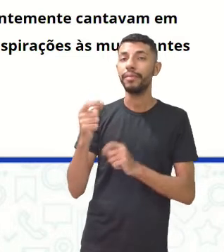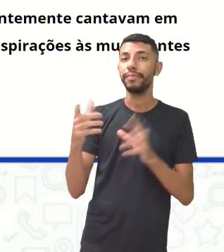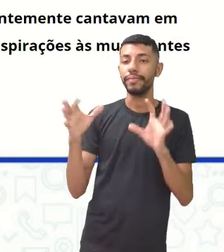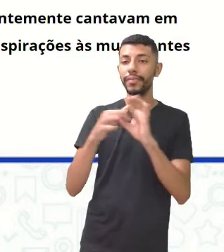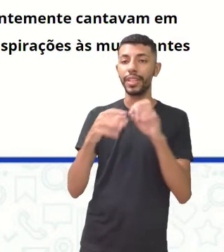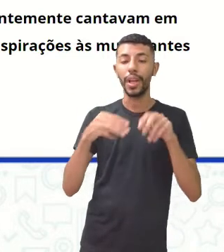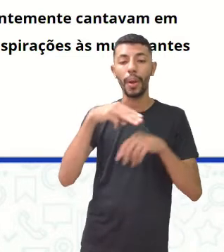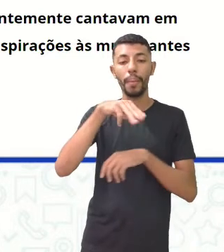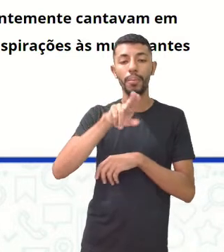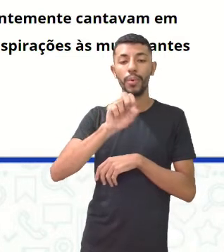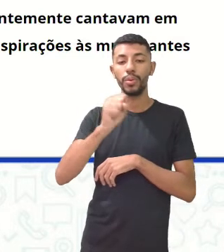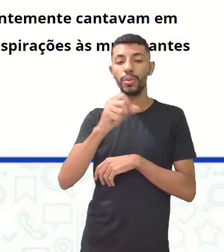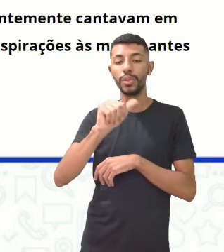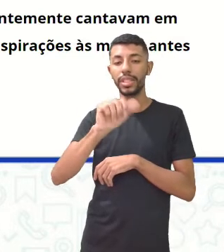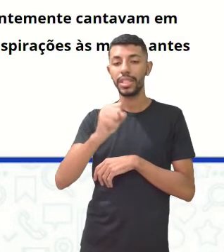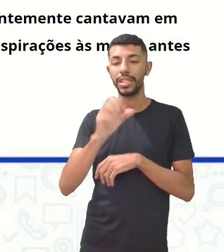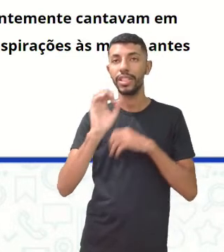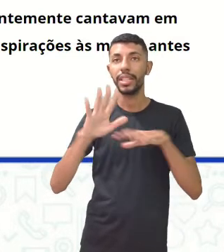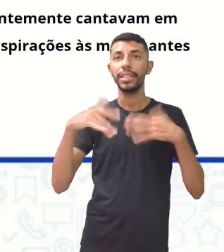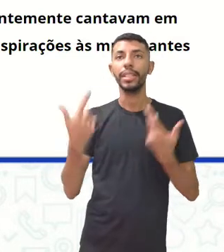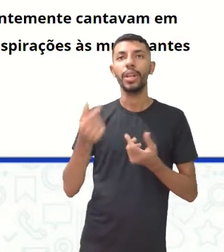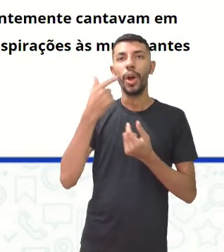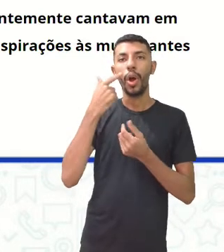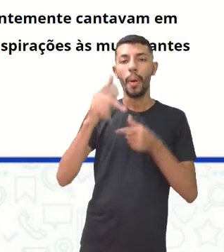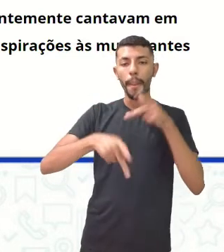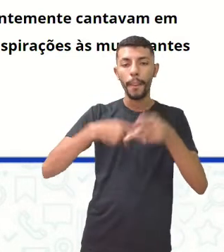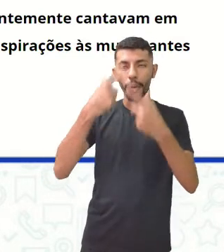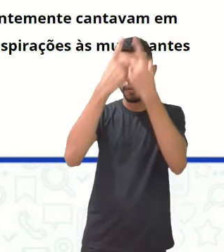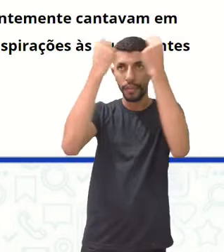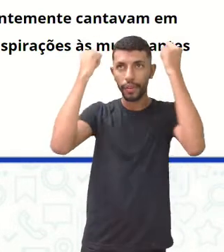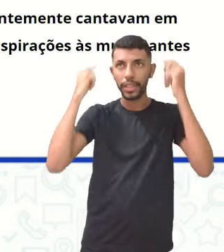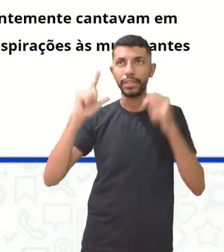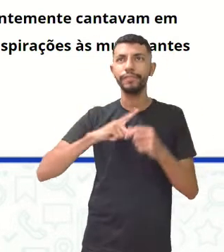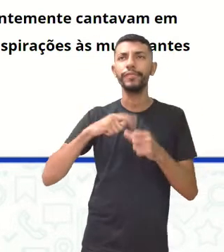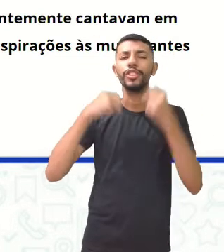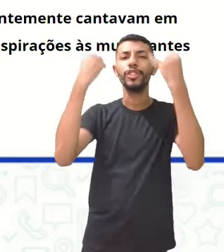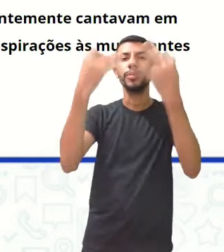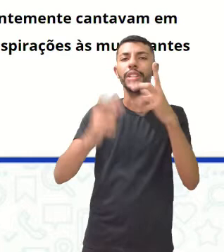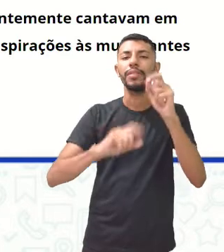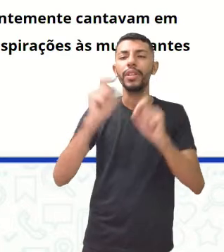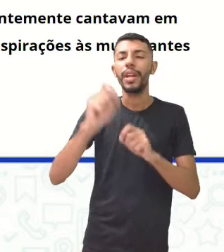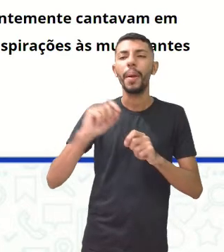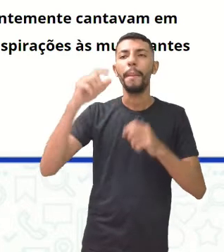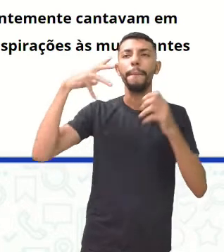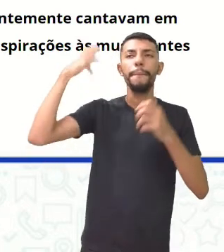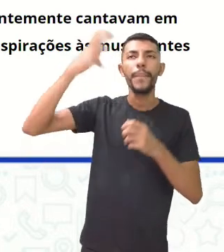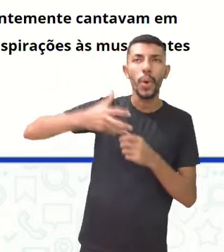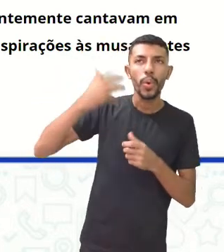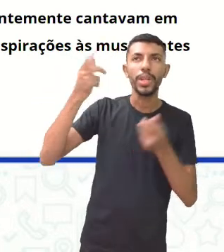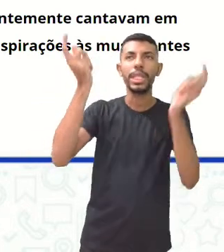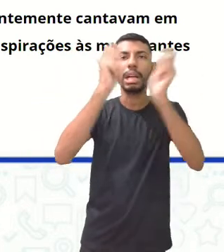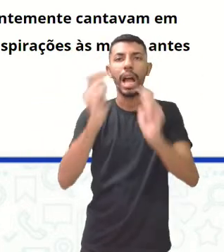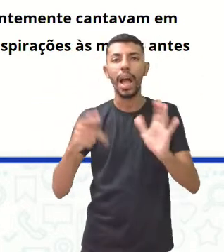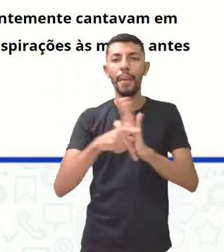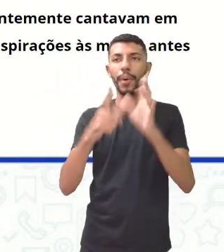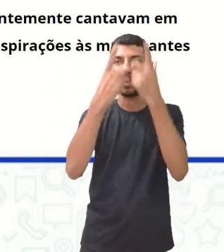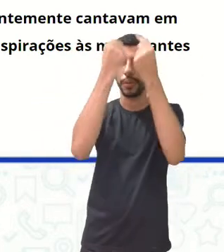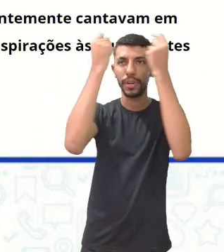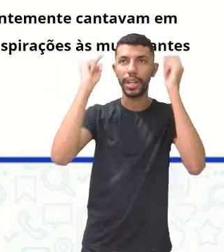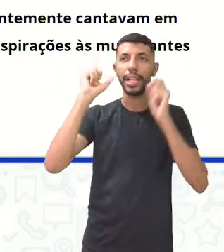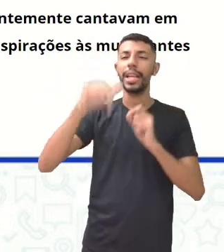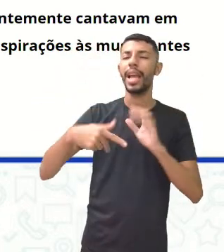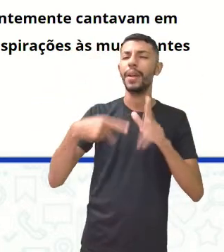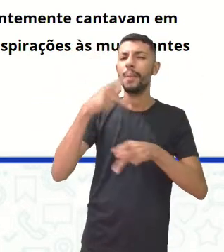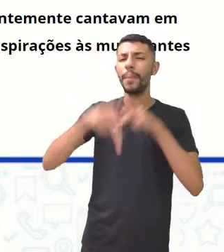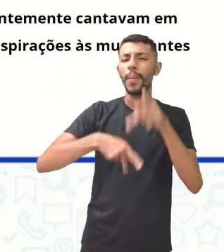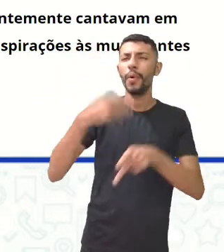a forma de explicação, né, para a música, para a arte, pelos gregos, que era um povo